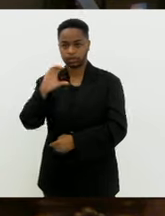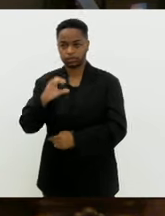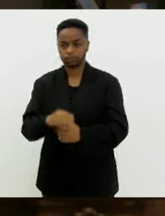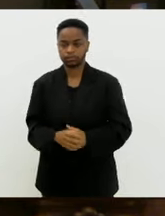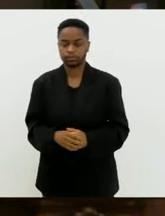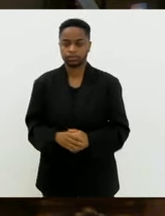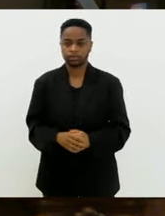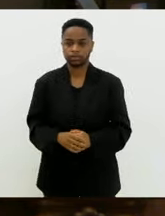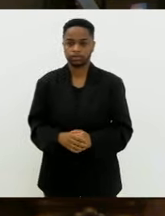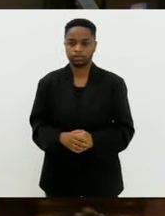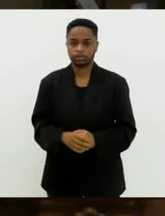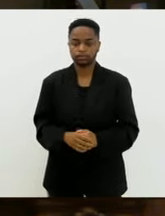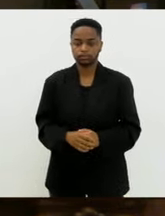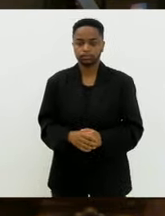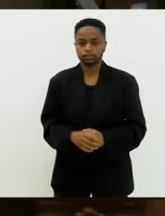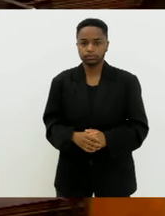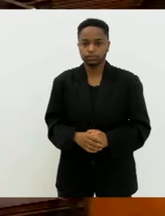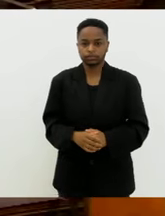Prezado